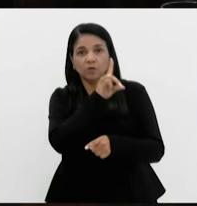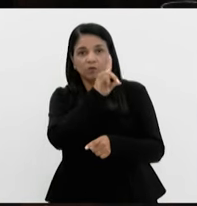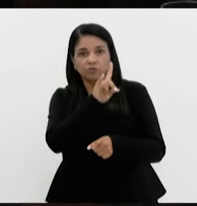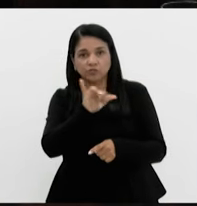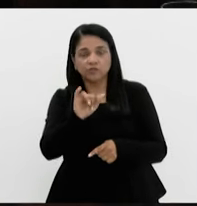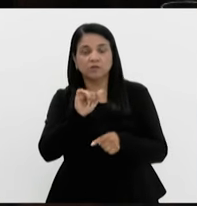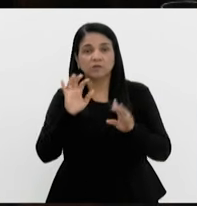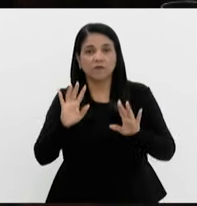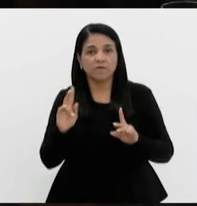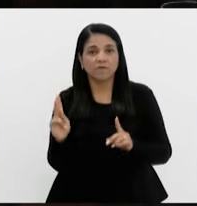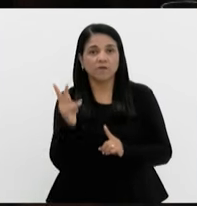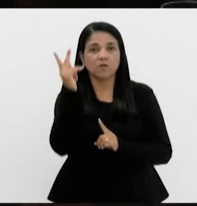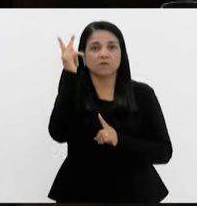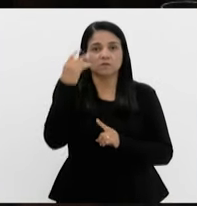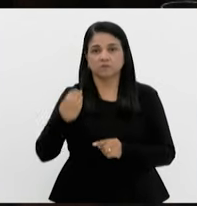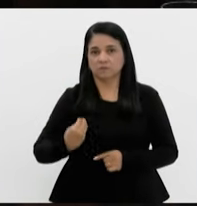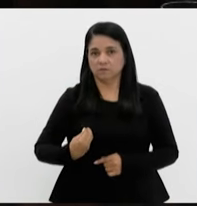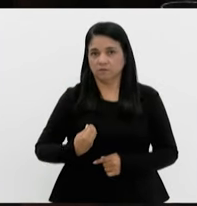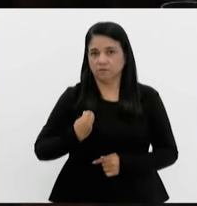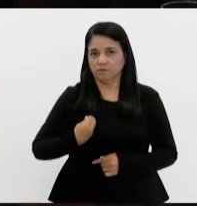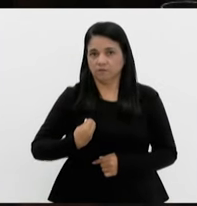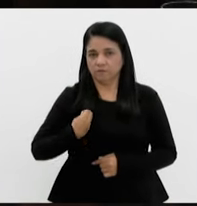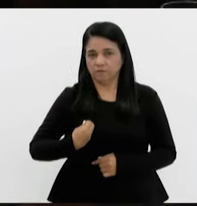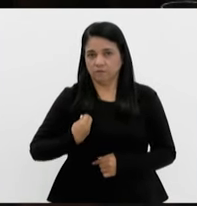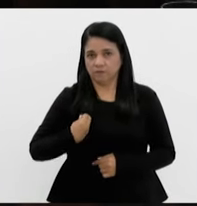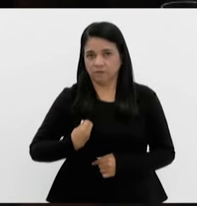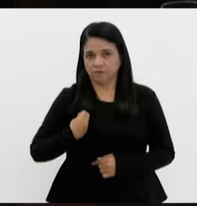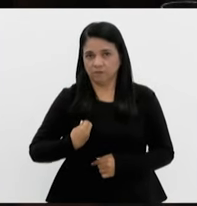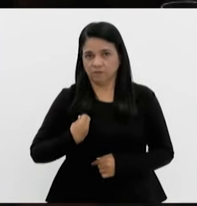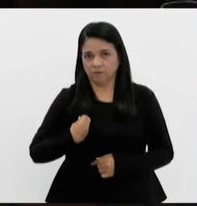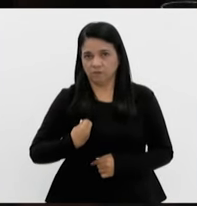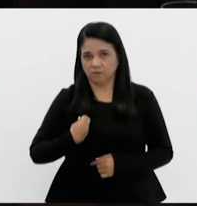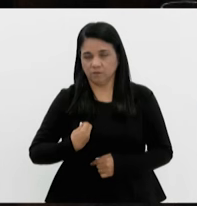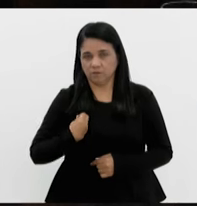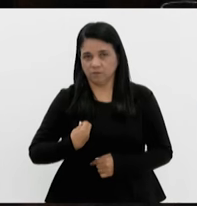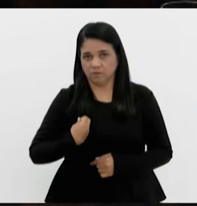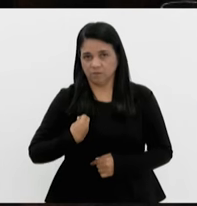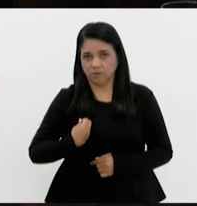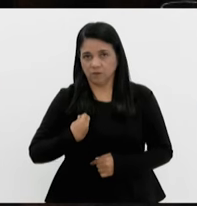valorização da vida